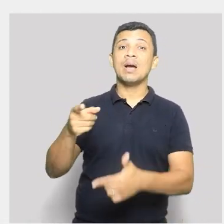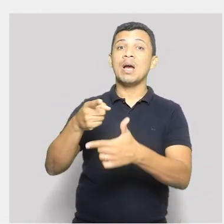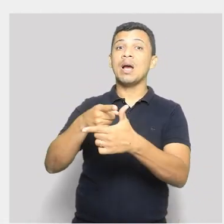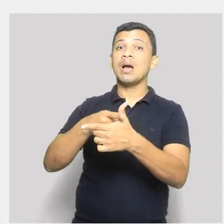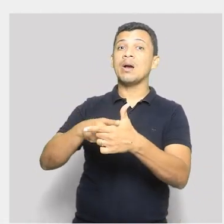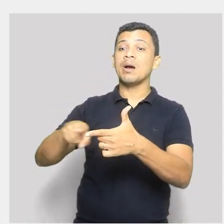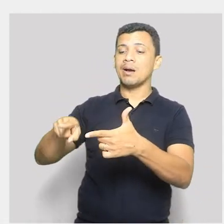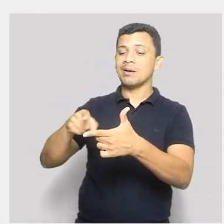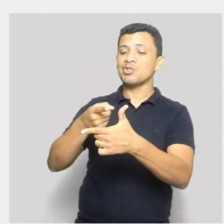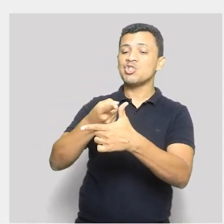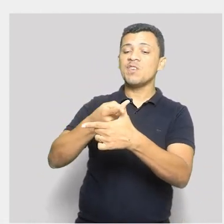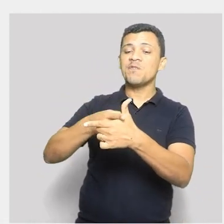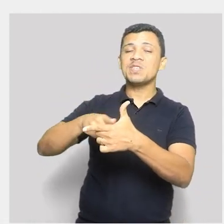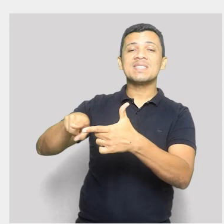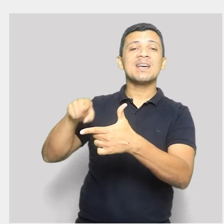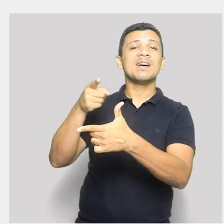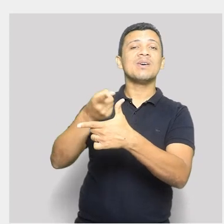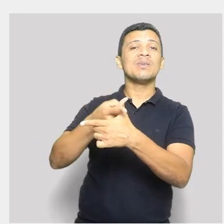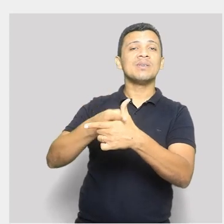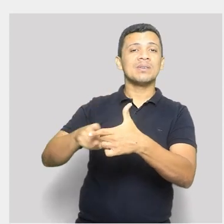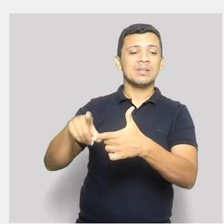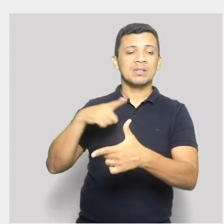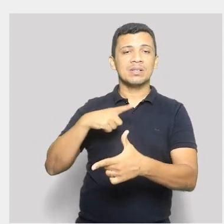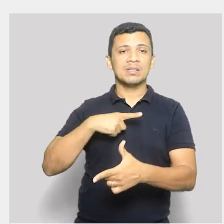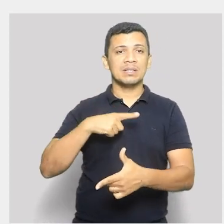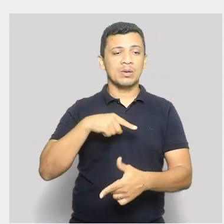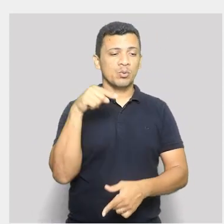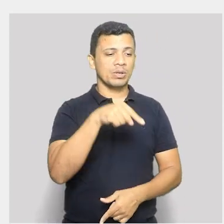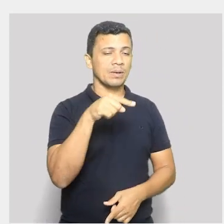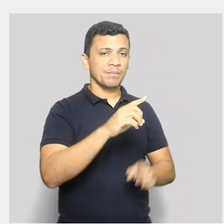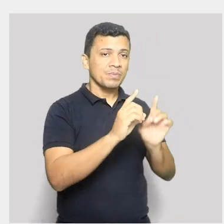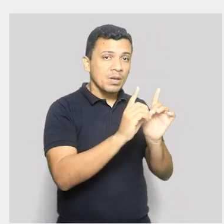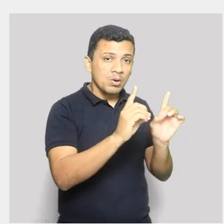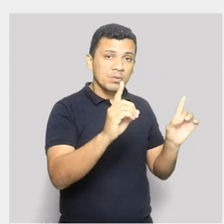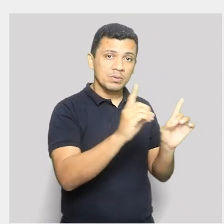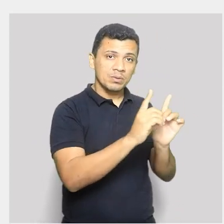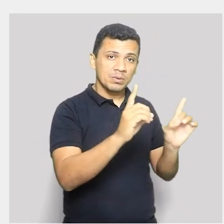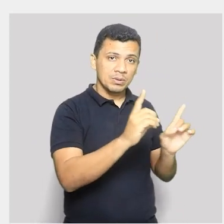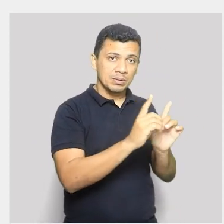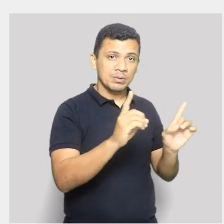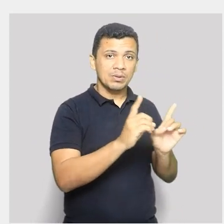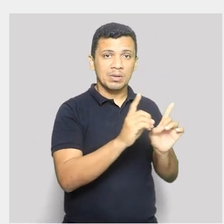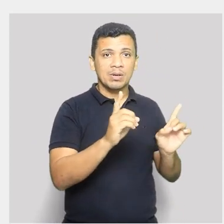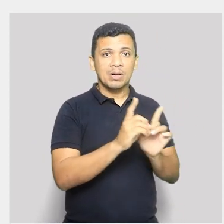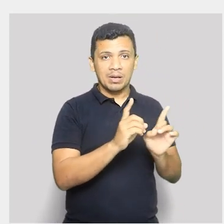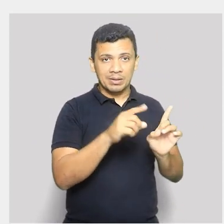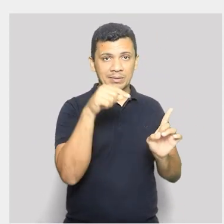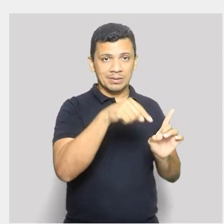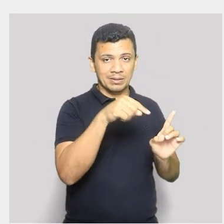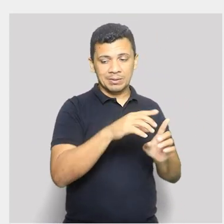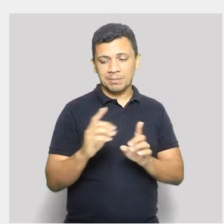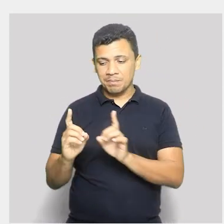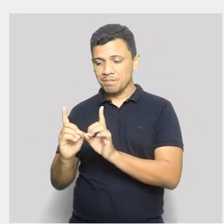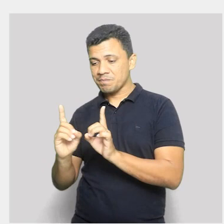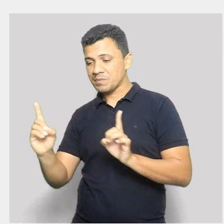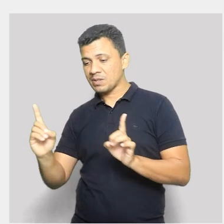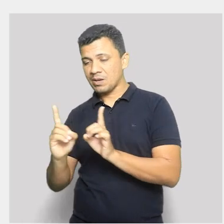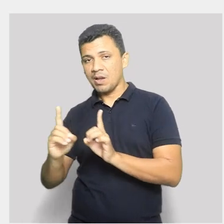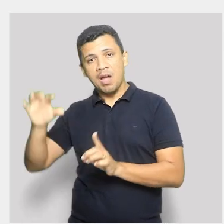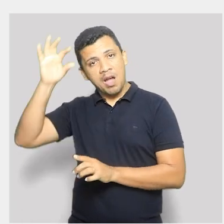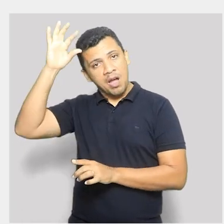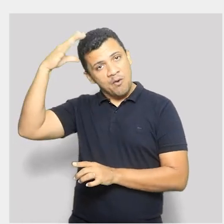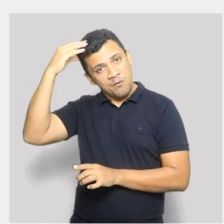racional? A razão existente entre o comprimento do diâmetro do fio de cabelo e